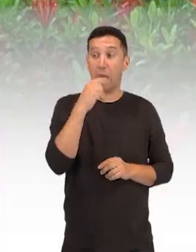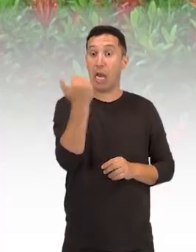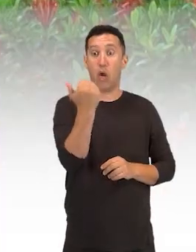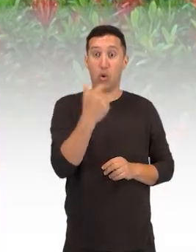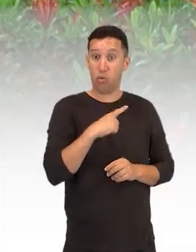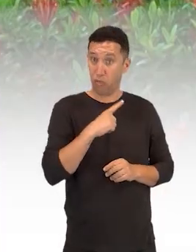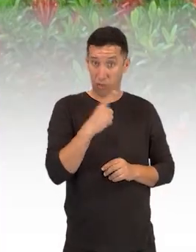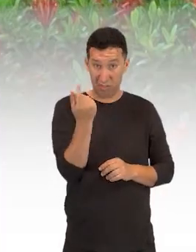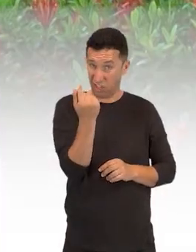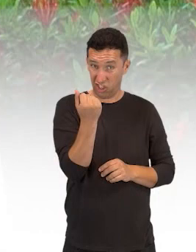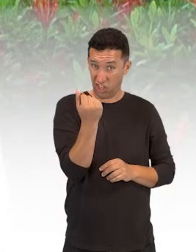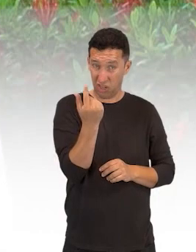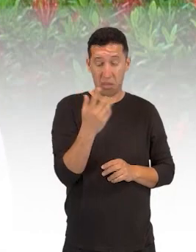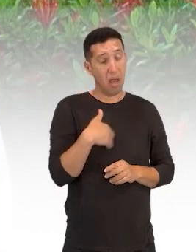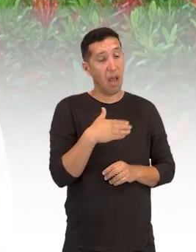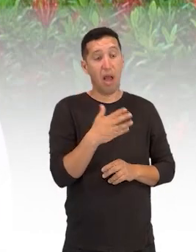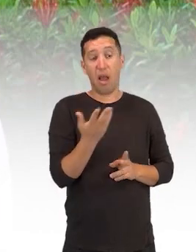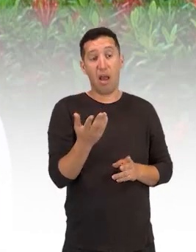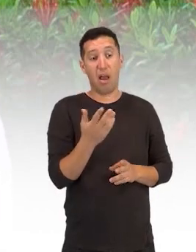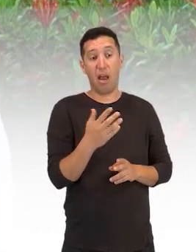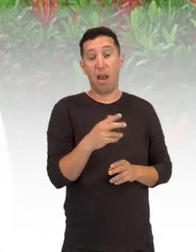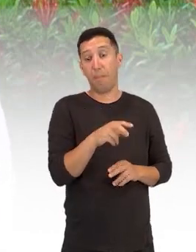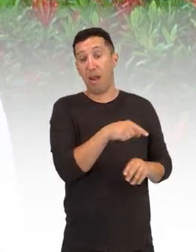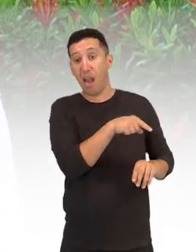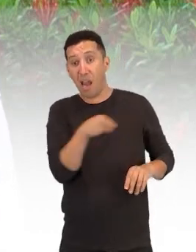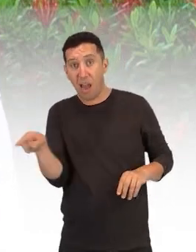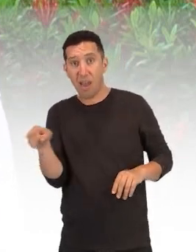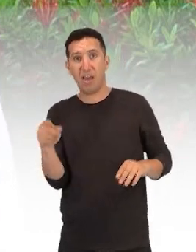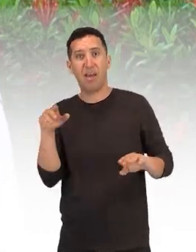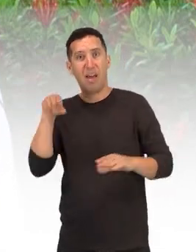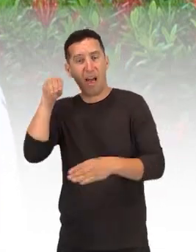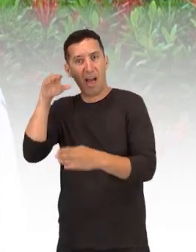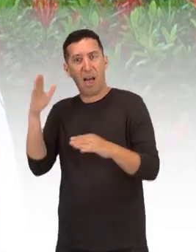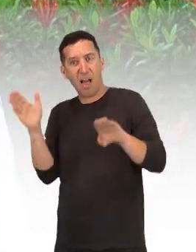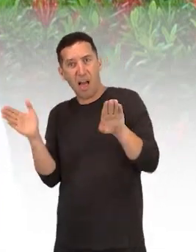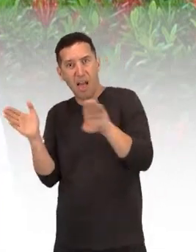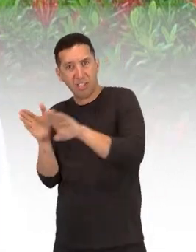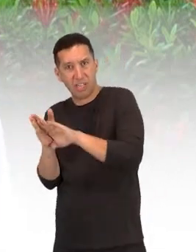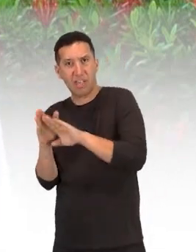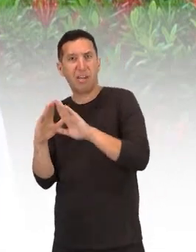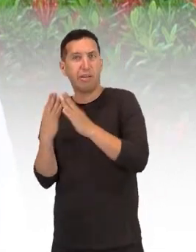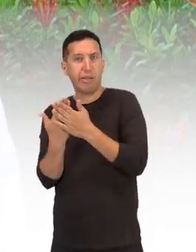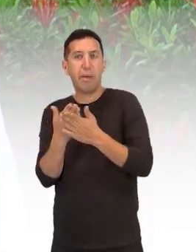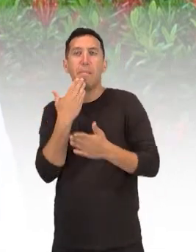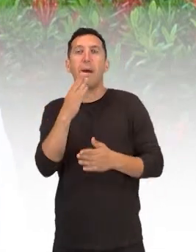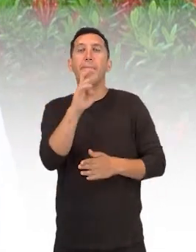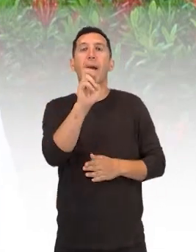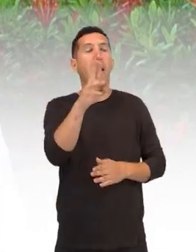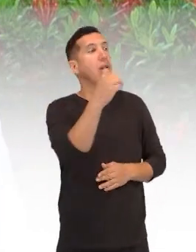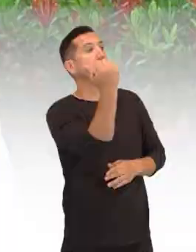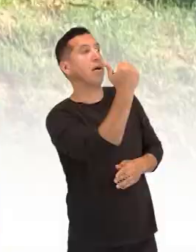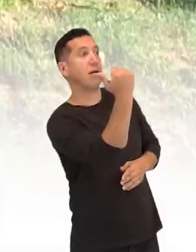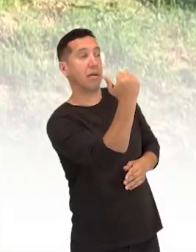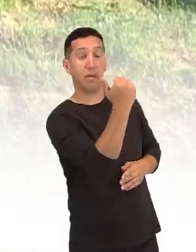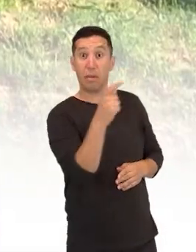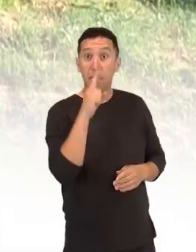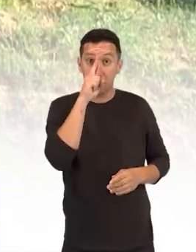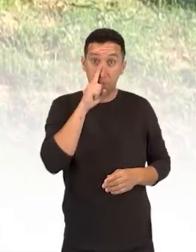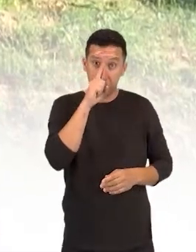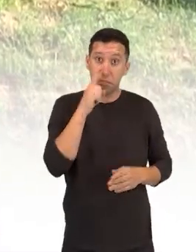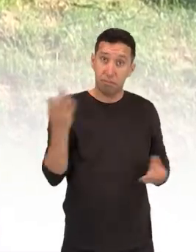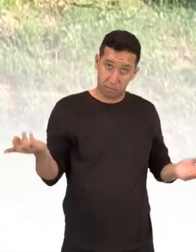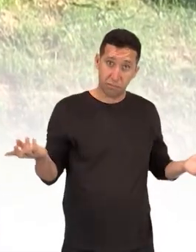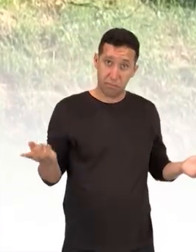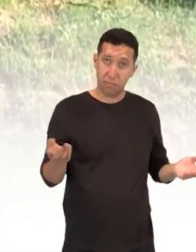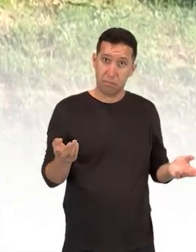caronas. Os que não têm condição financeira de arcar com a passagem para se locomover até a escola, eles ficam solicitando carona na BR, né? E isso